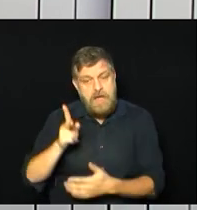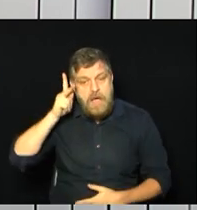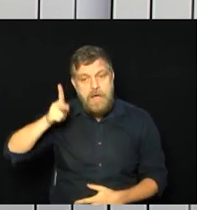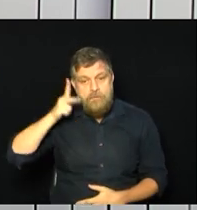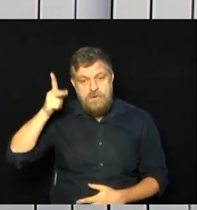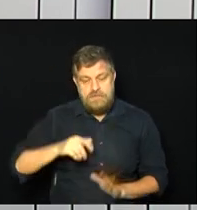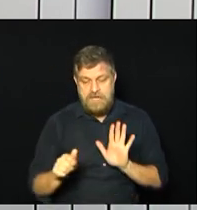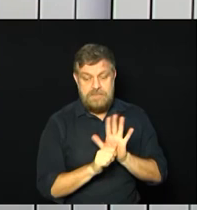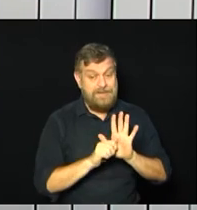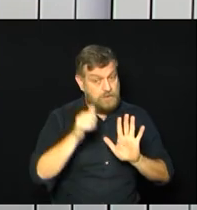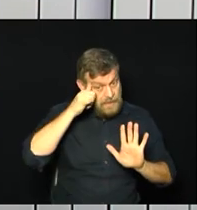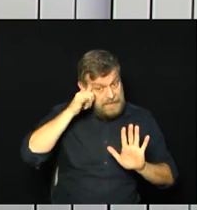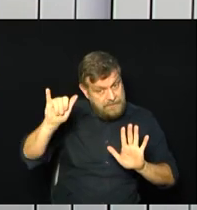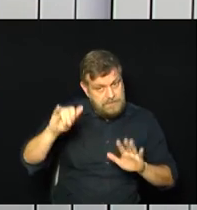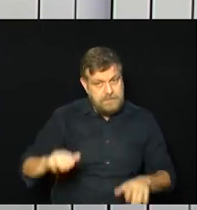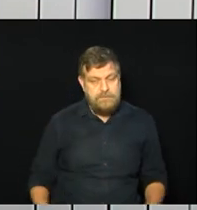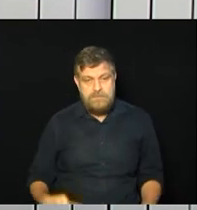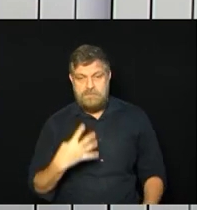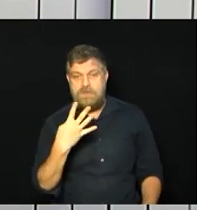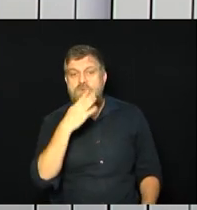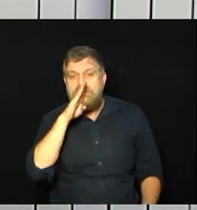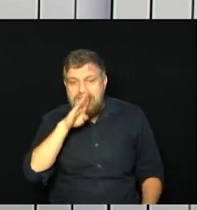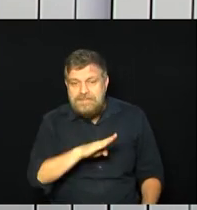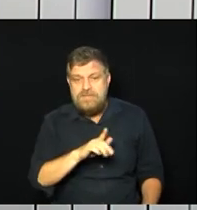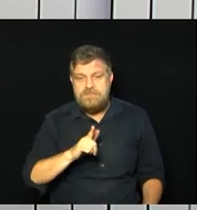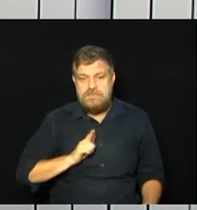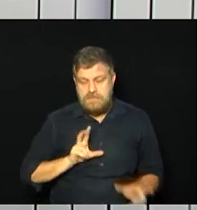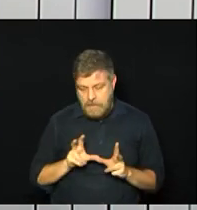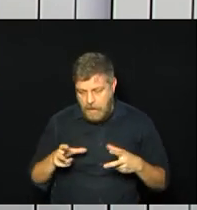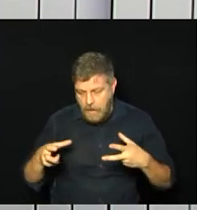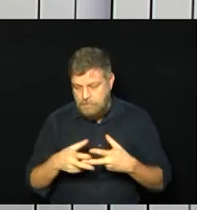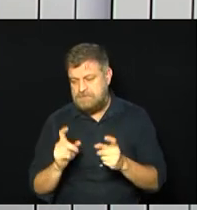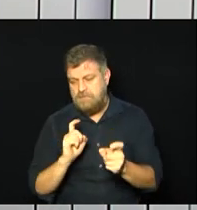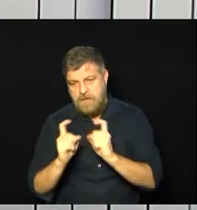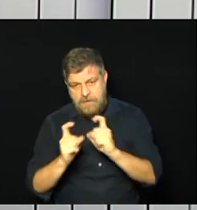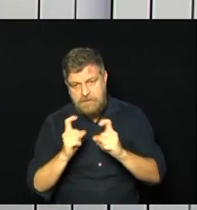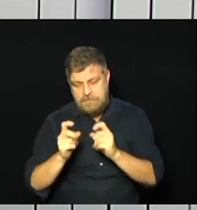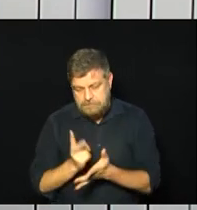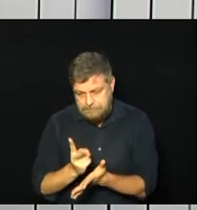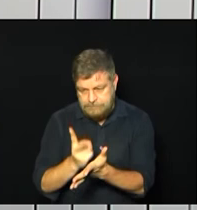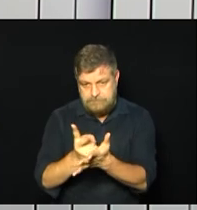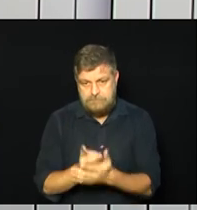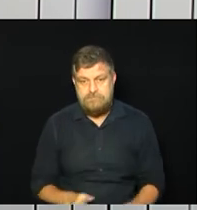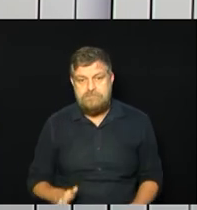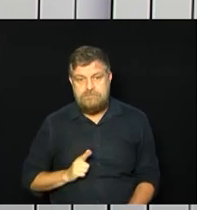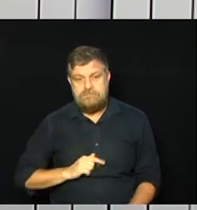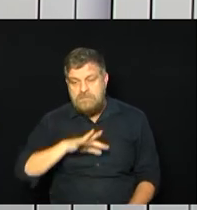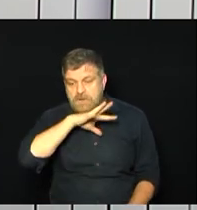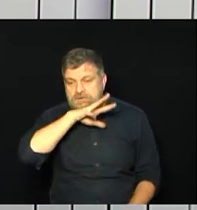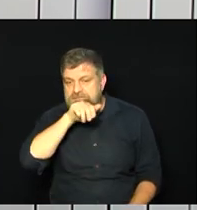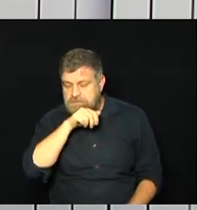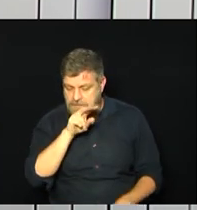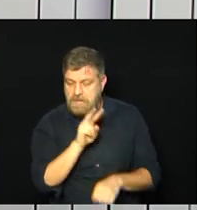de Prevenção às Drogas. Às 16h tem reunião da Comissão Permanente de Proteção e Defesa